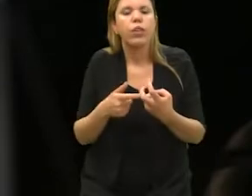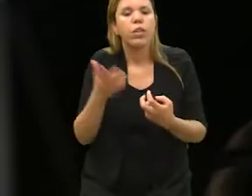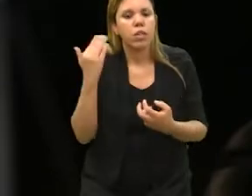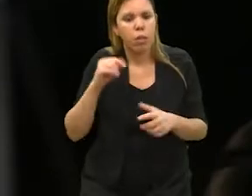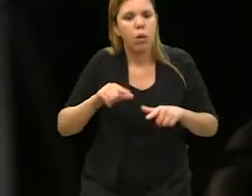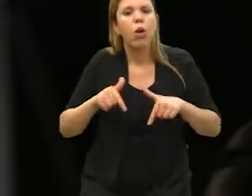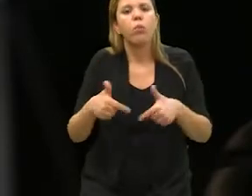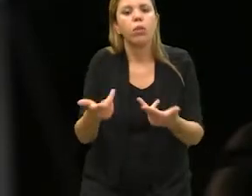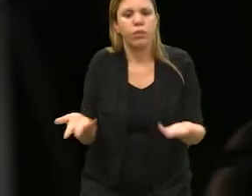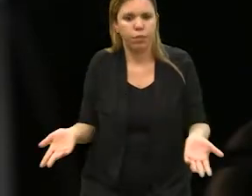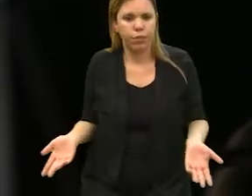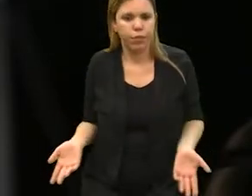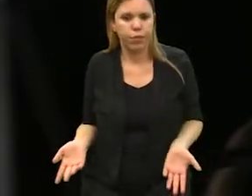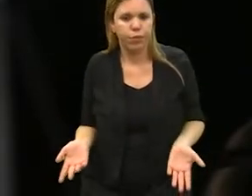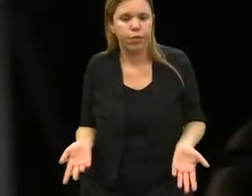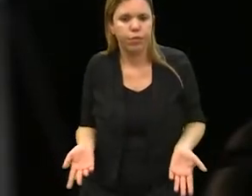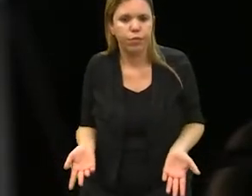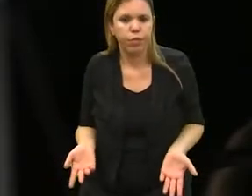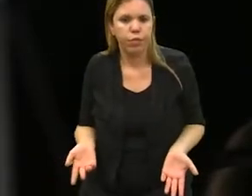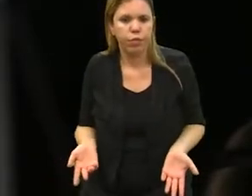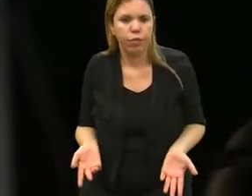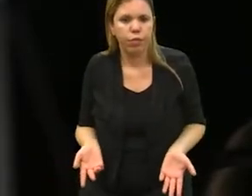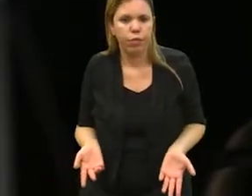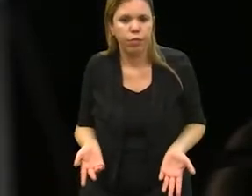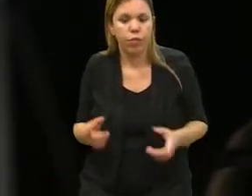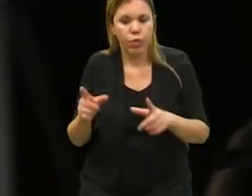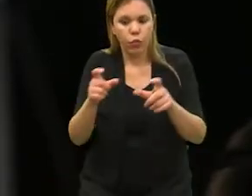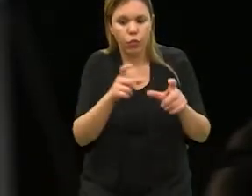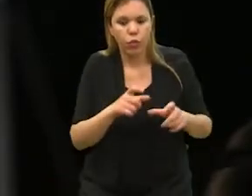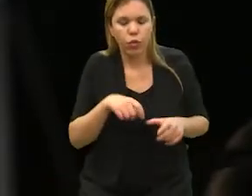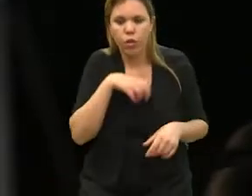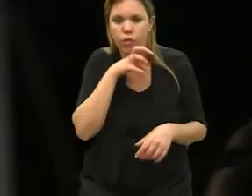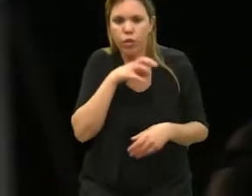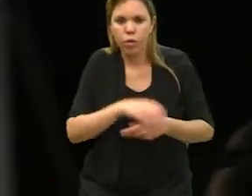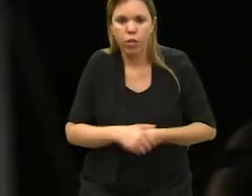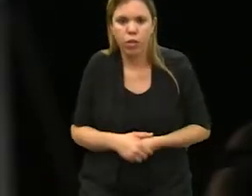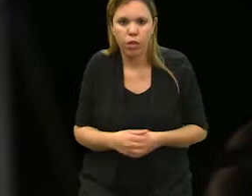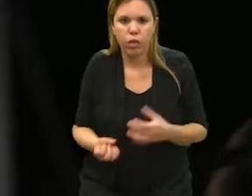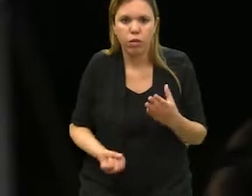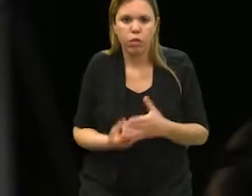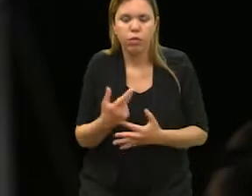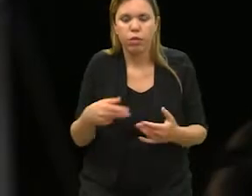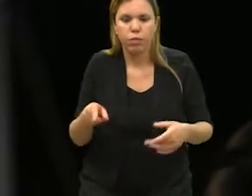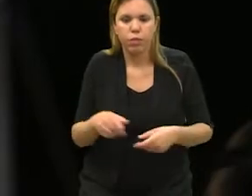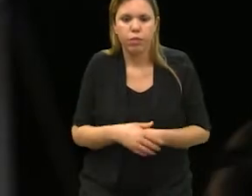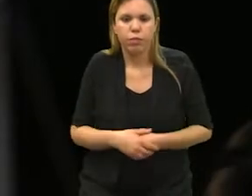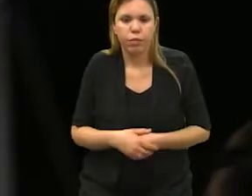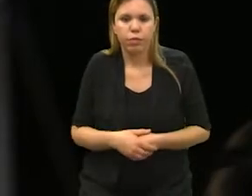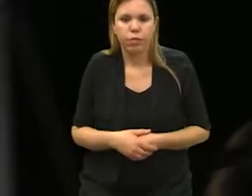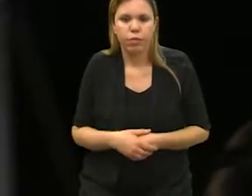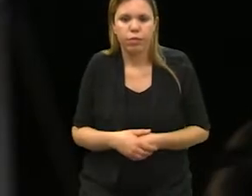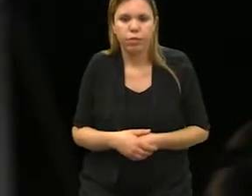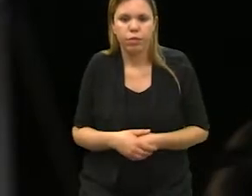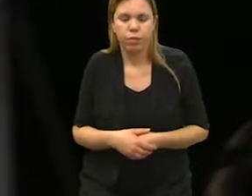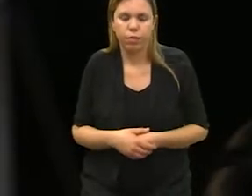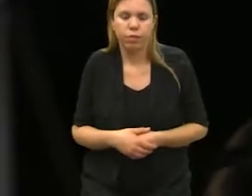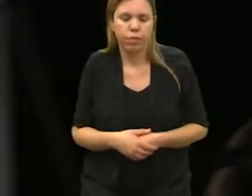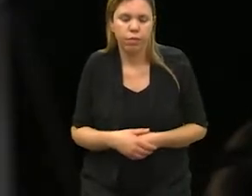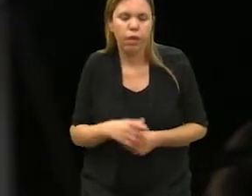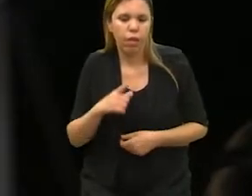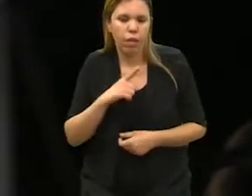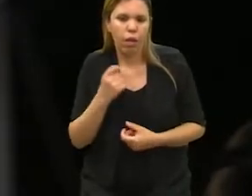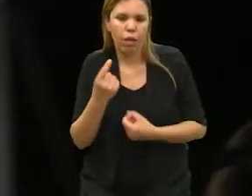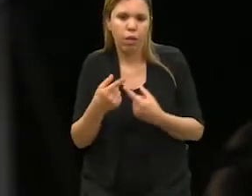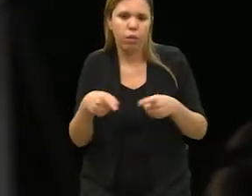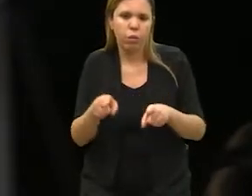sabe como agir numa situação dessa, tá bom? Mas o ideal é esse, é fotografar o animal ali que causou o acidente com ele. Bom, nós